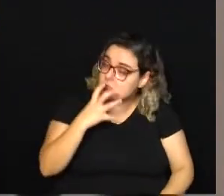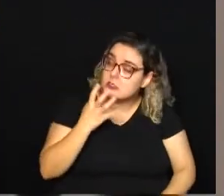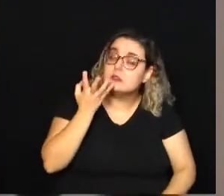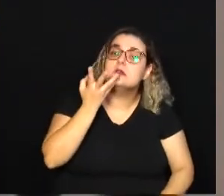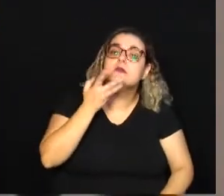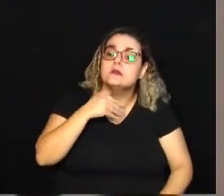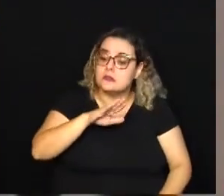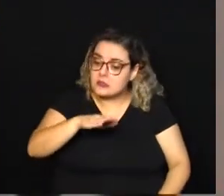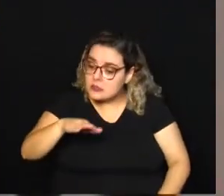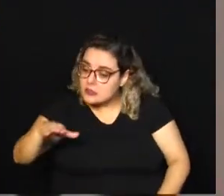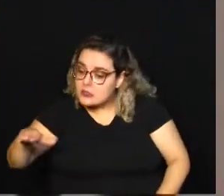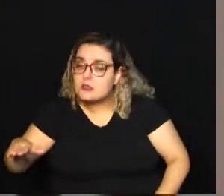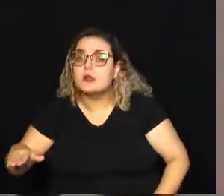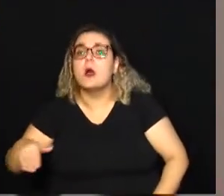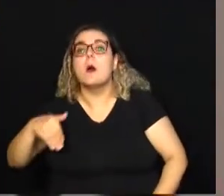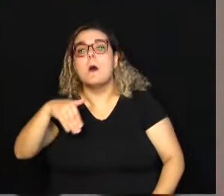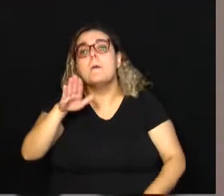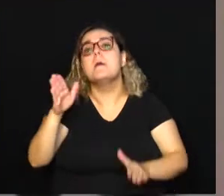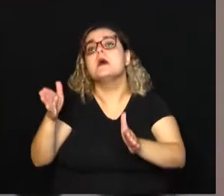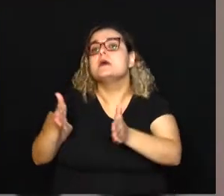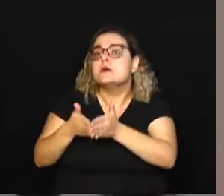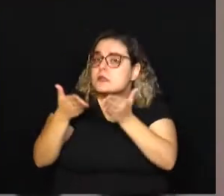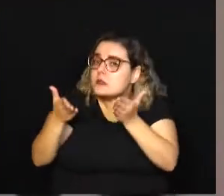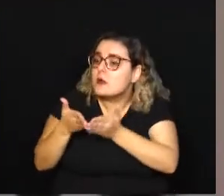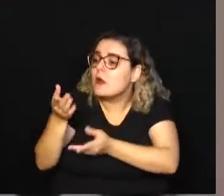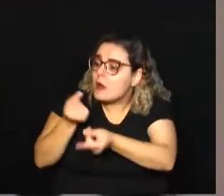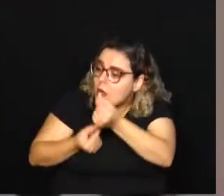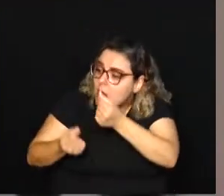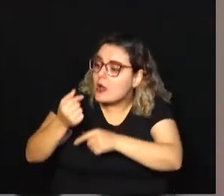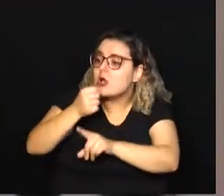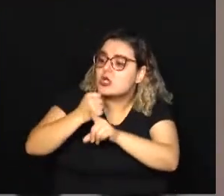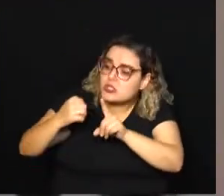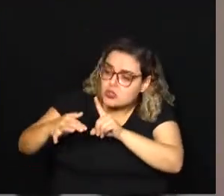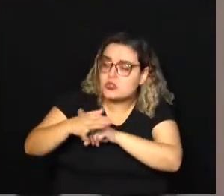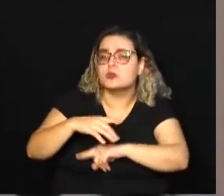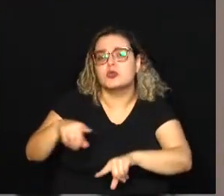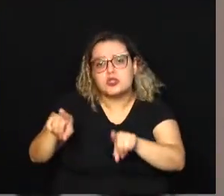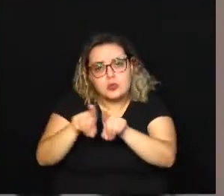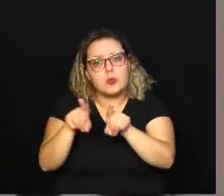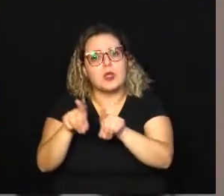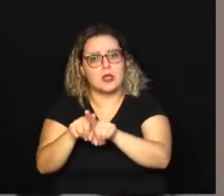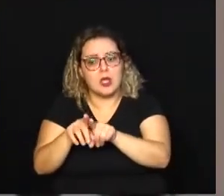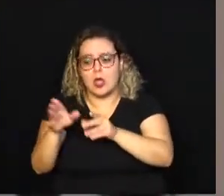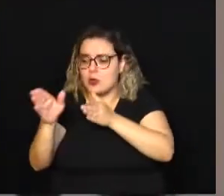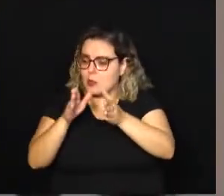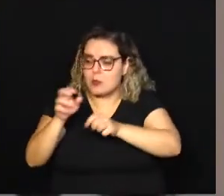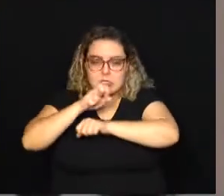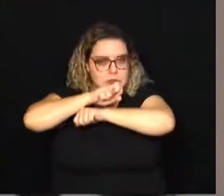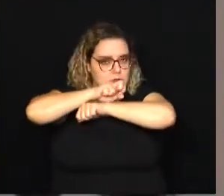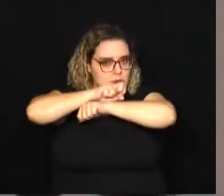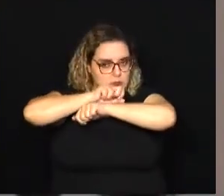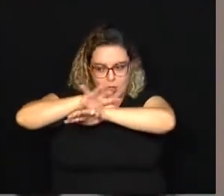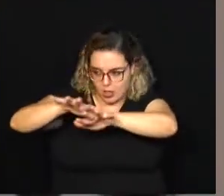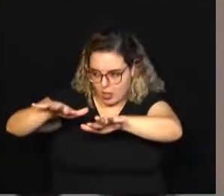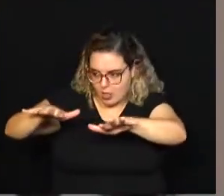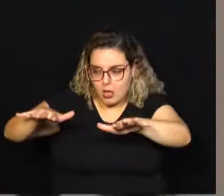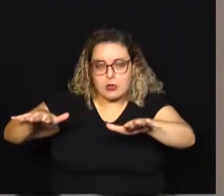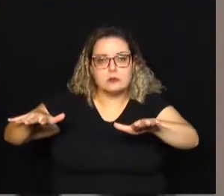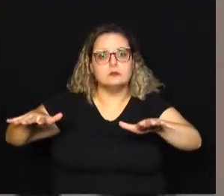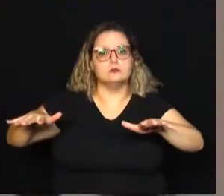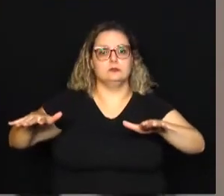crianças mais prejudicadas econômica e socialmente, era hora de expandir as